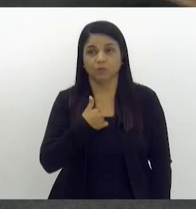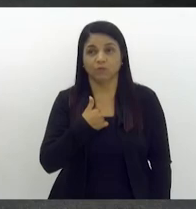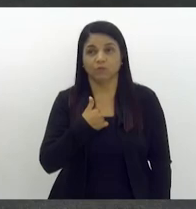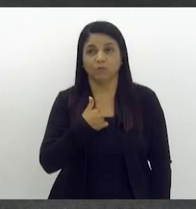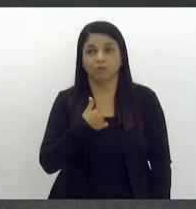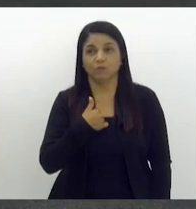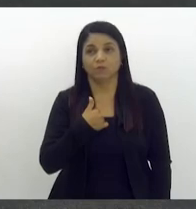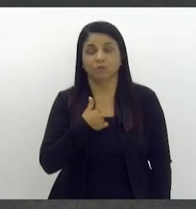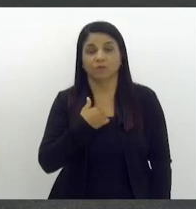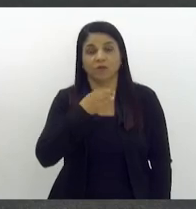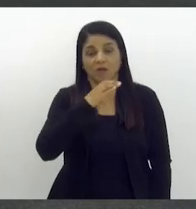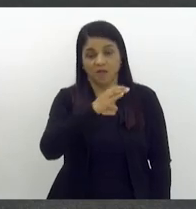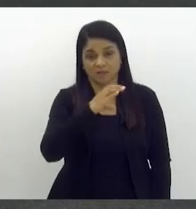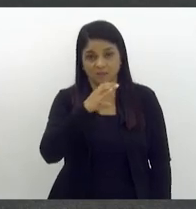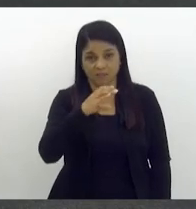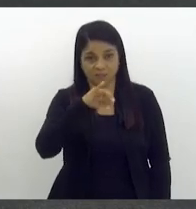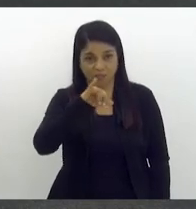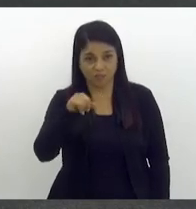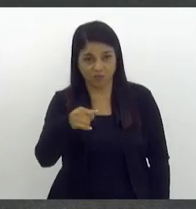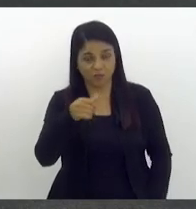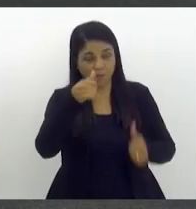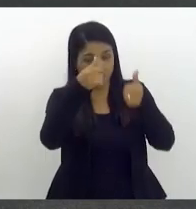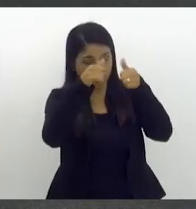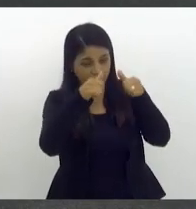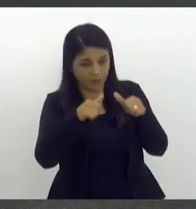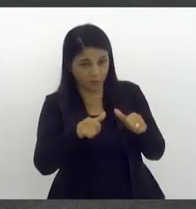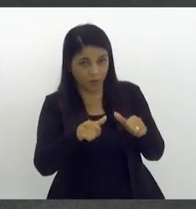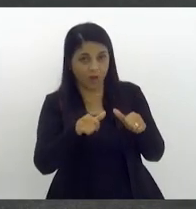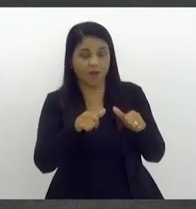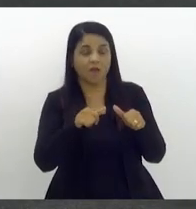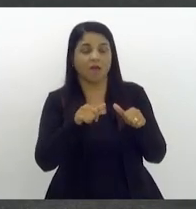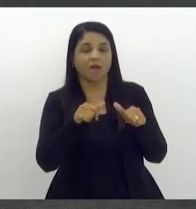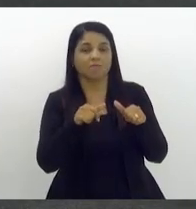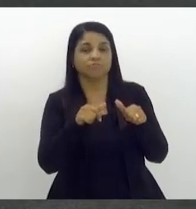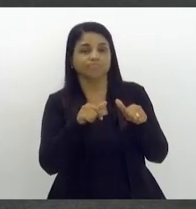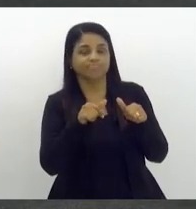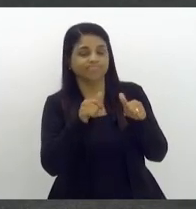de retorno à CCJ para averiguação de possíveis